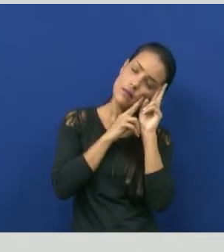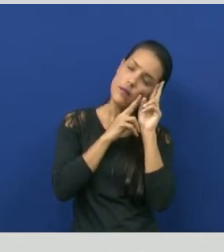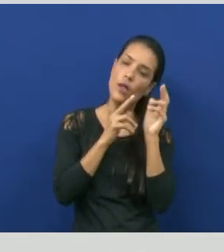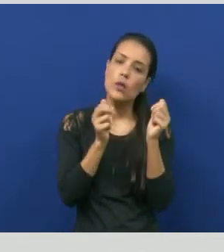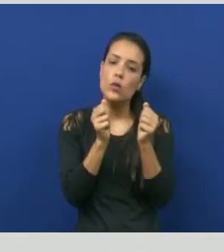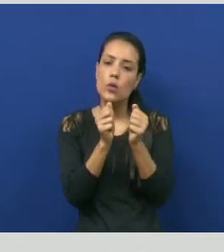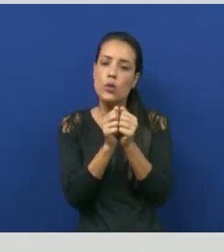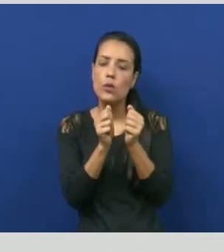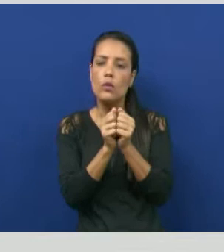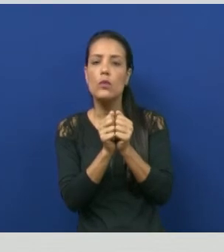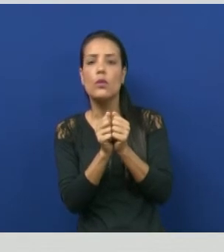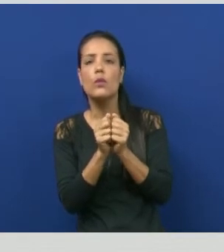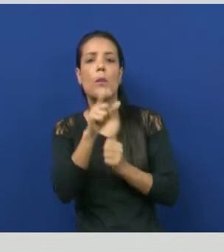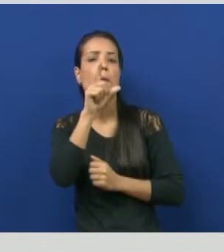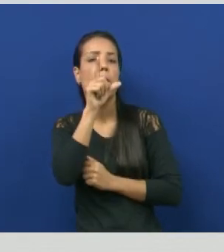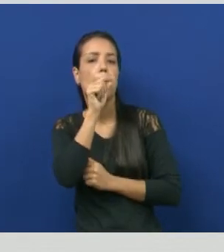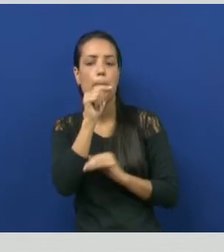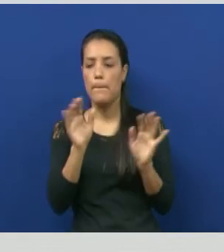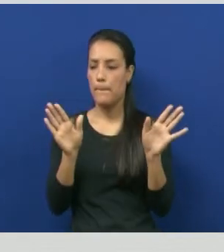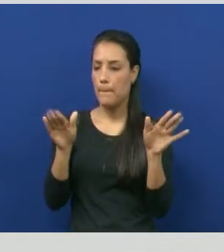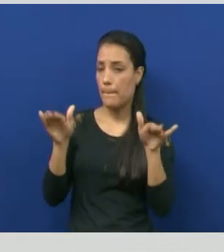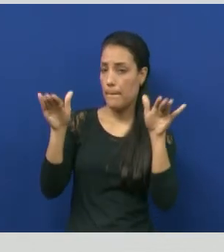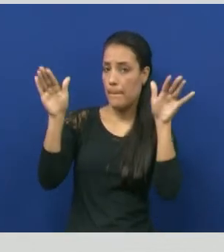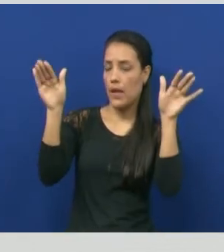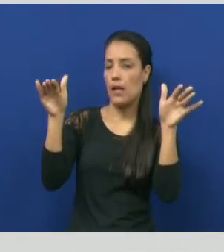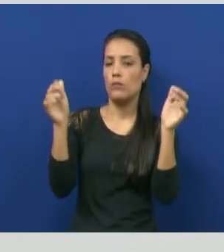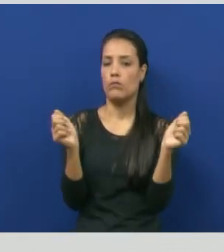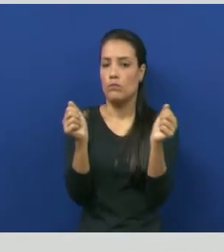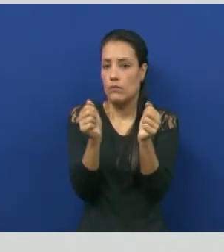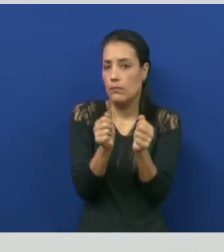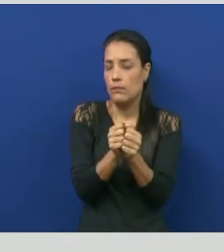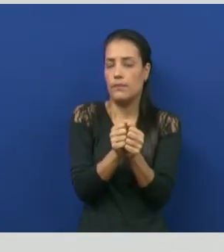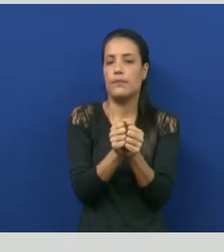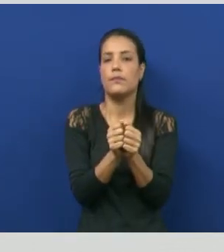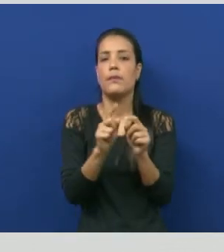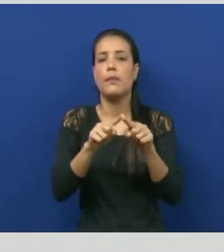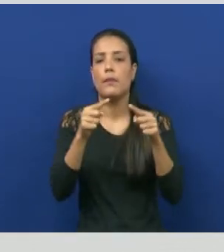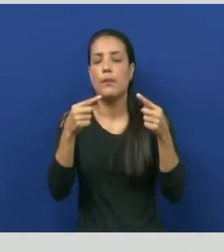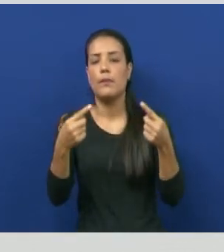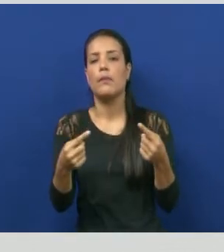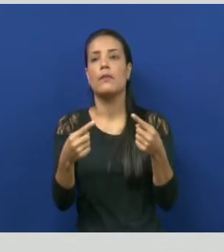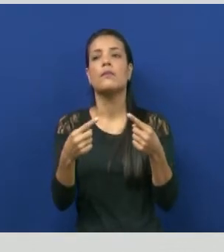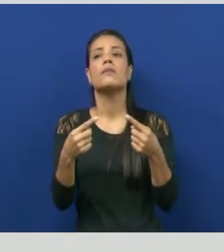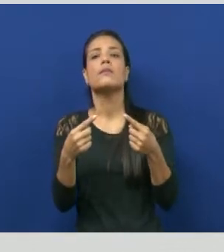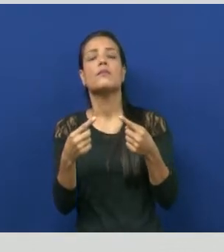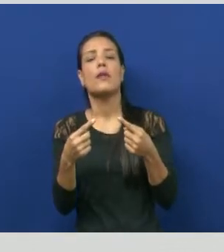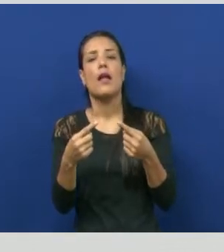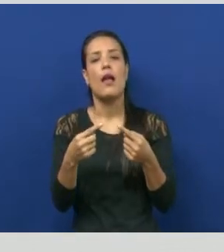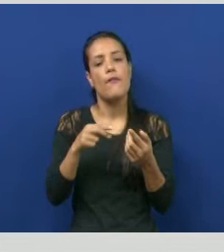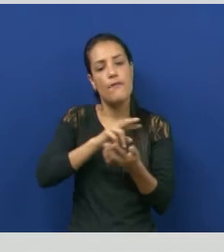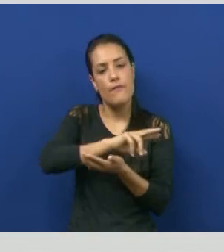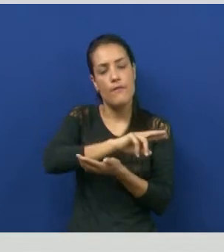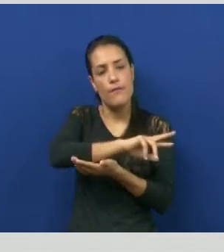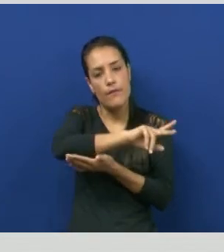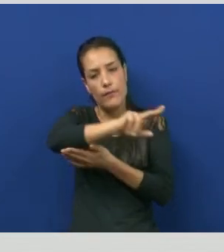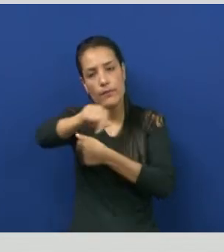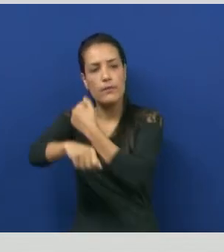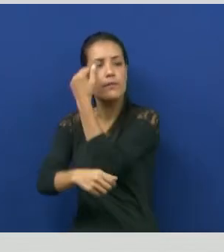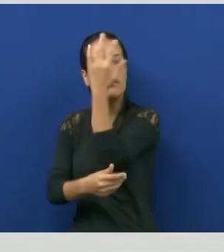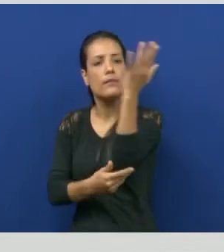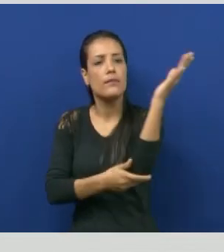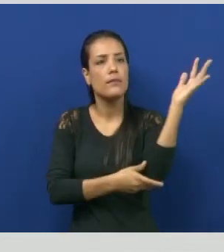a ideia de passarinho, tá? Já na personificação, o trecho Vastas e risonhas campinas,